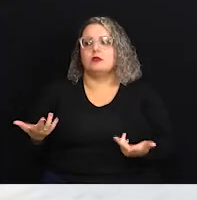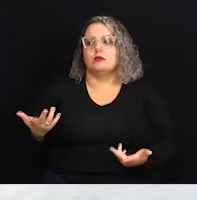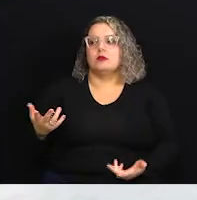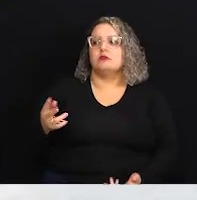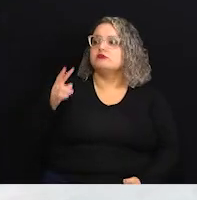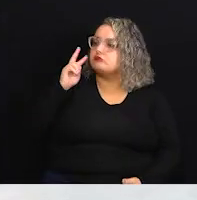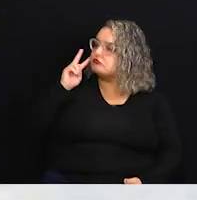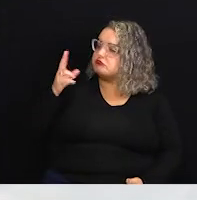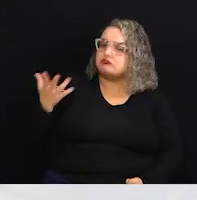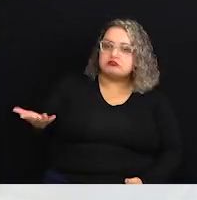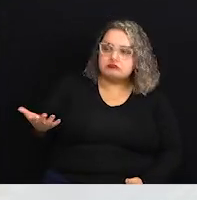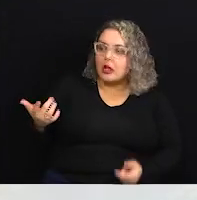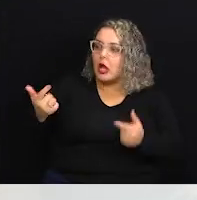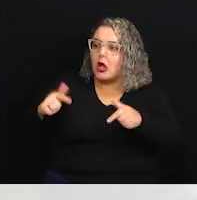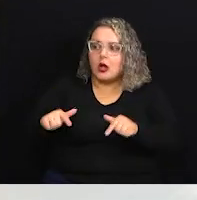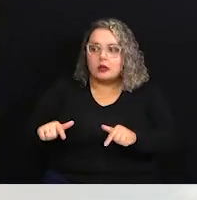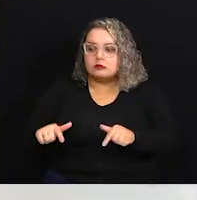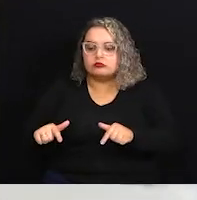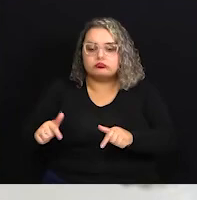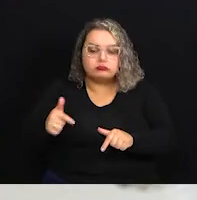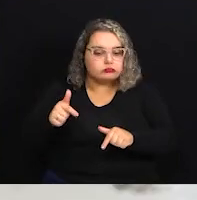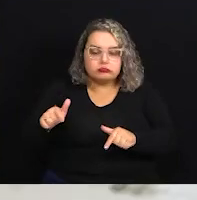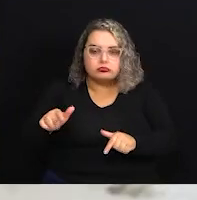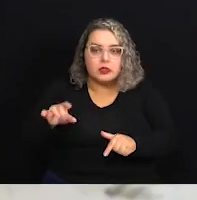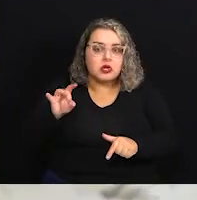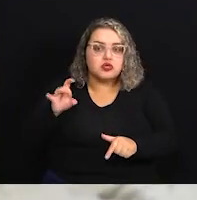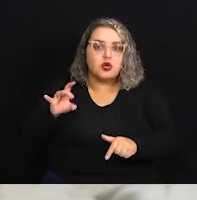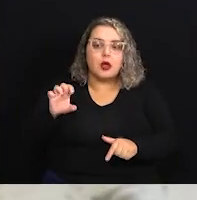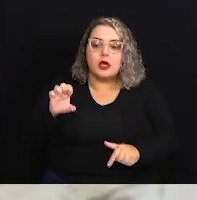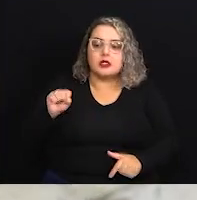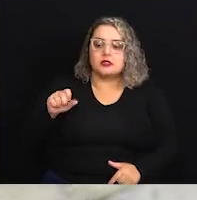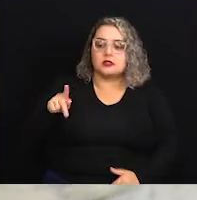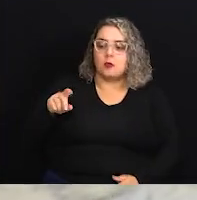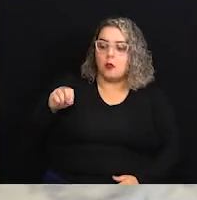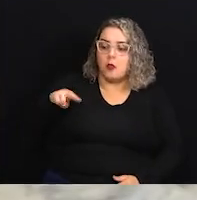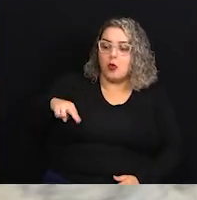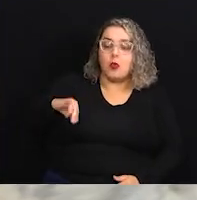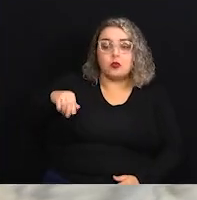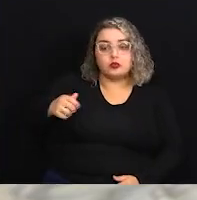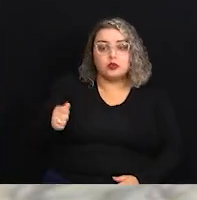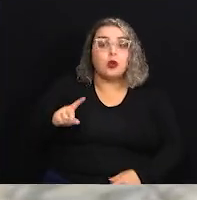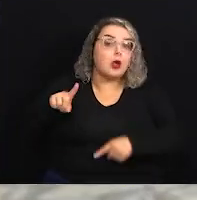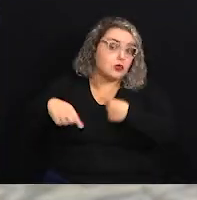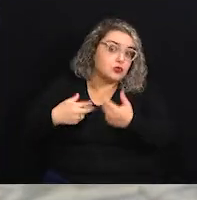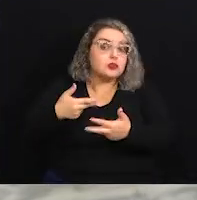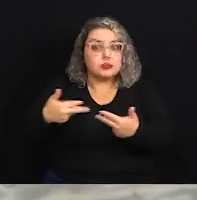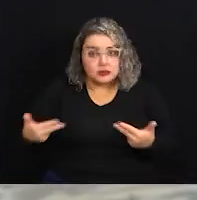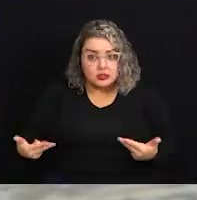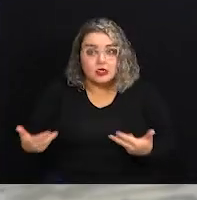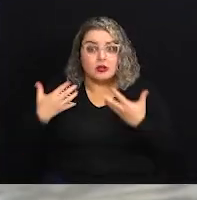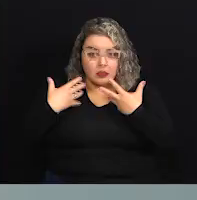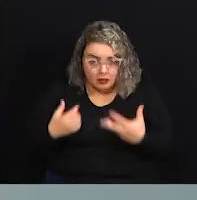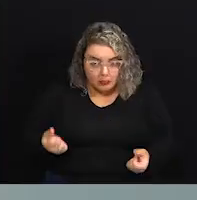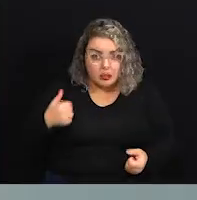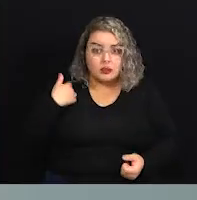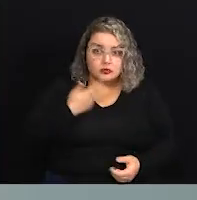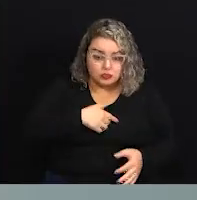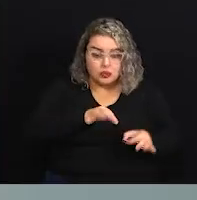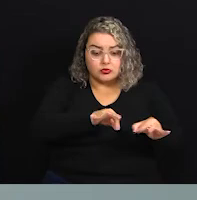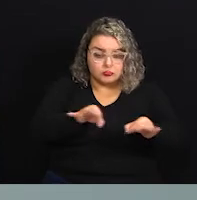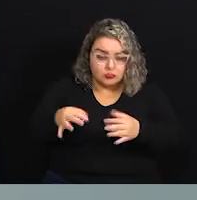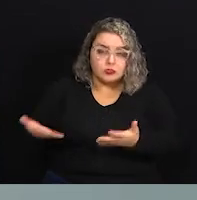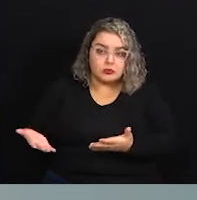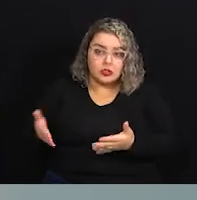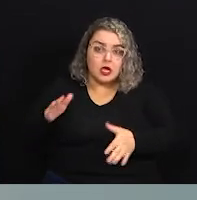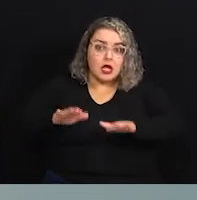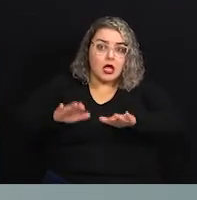que você veja um local que não coleta apenas esponjas, mas também coletam os outros resíduos que são aceitos nos nossos